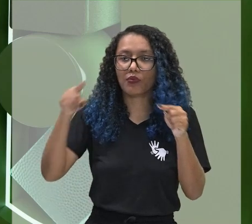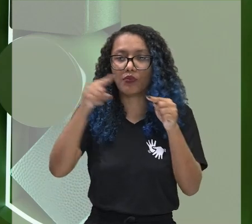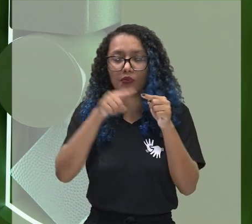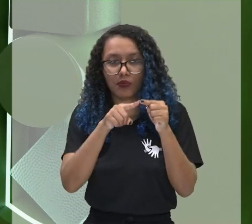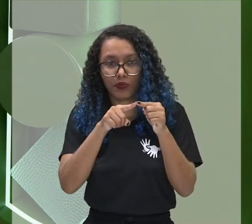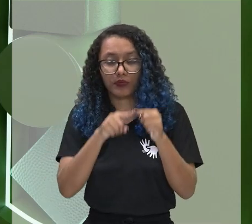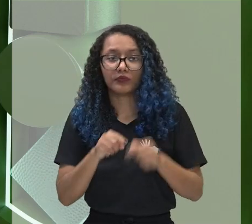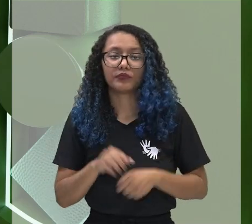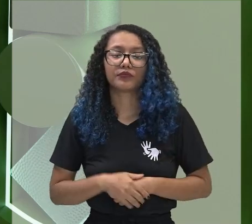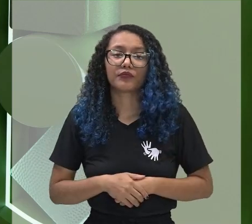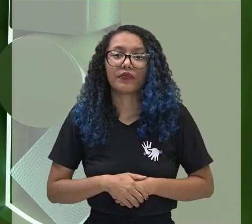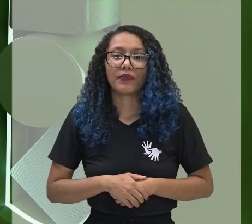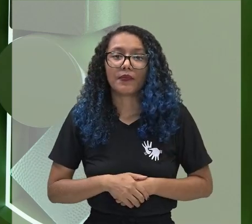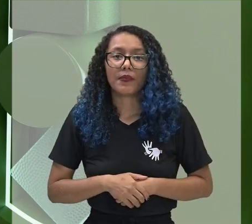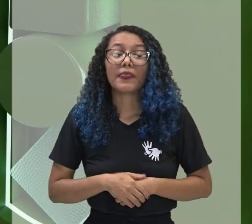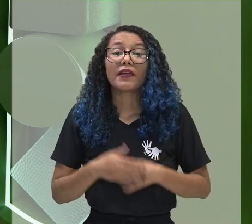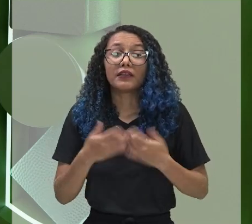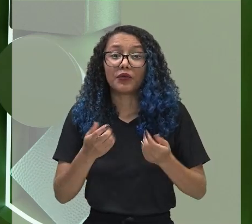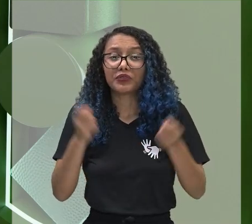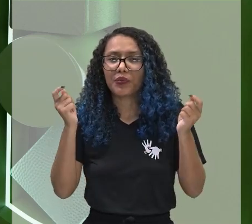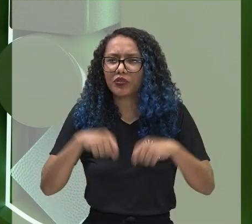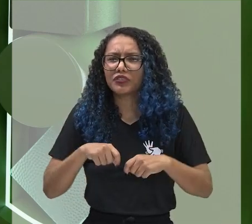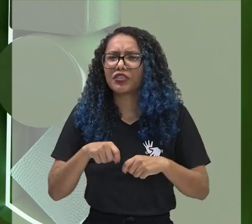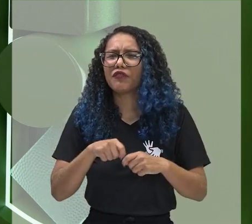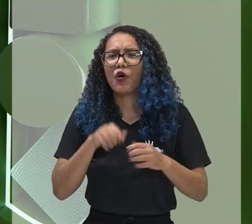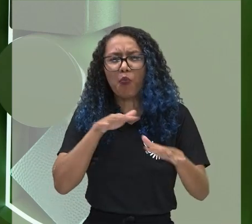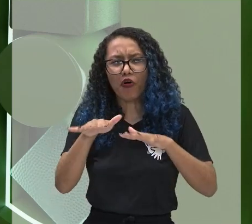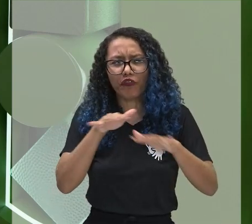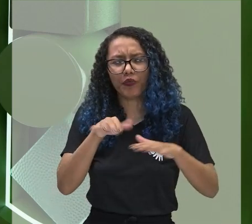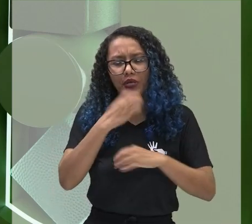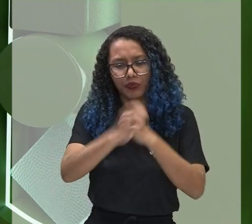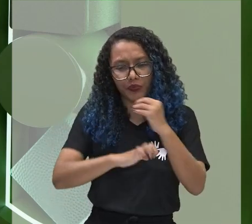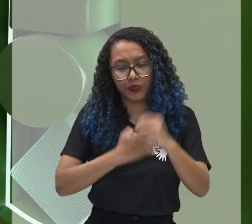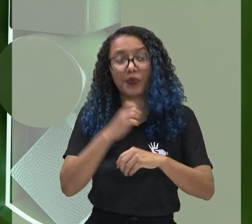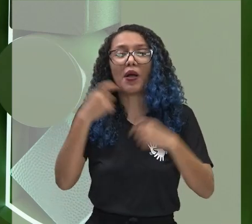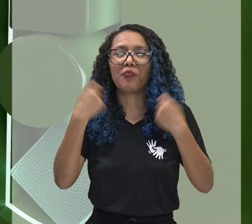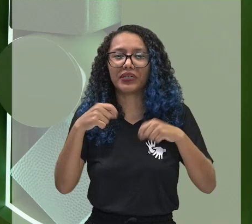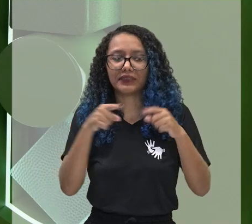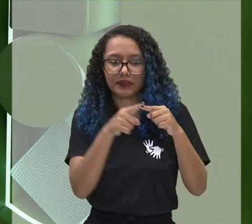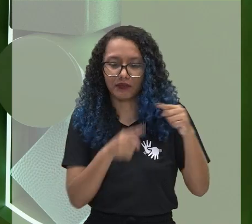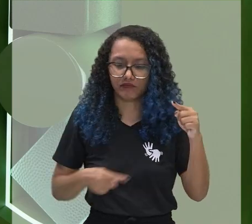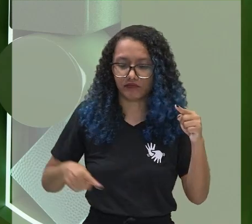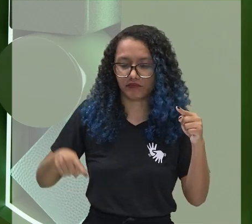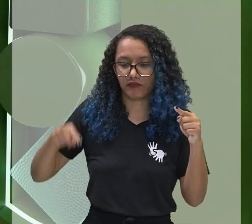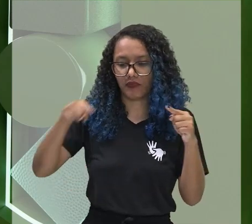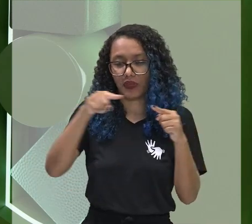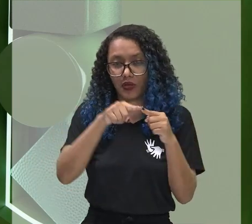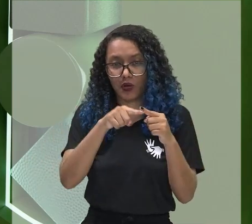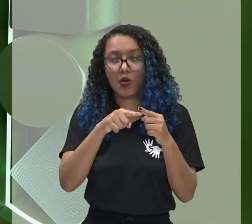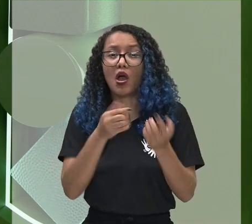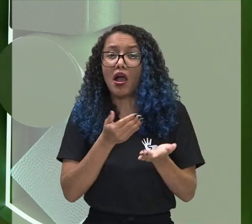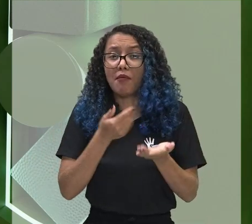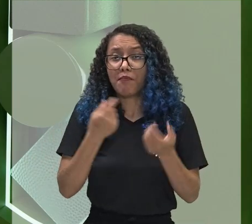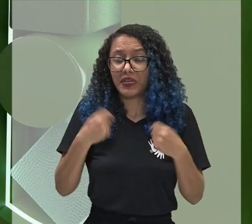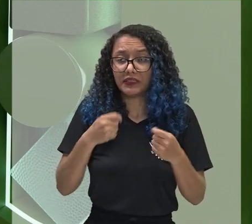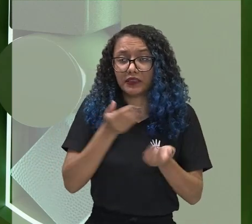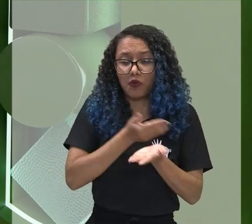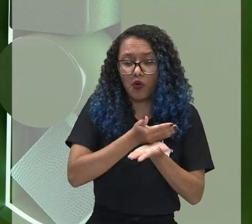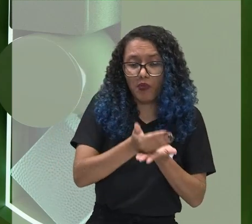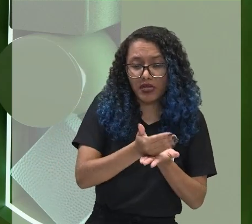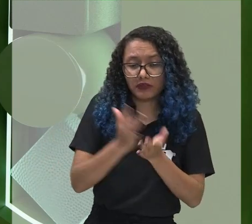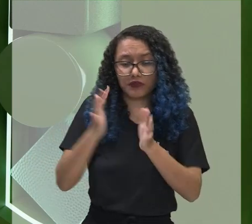circuito elétrico, para haver um fluxo de elétrons, precisa ter um circuito fechado, um ponto de início e um ponto de